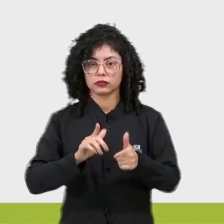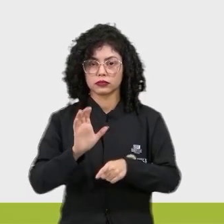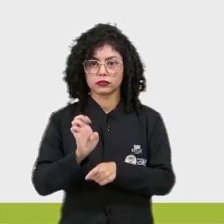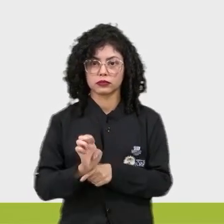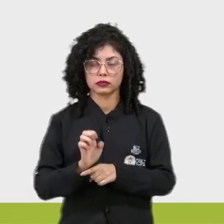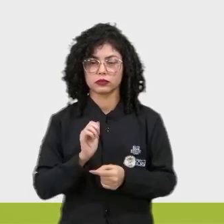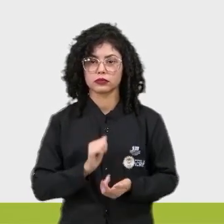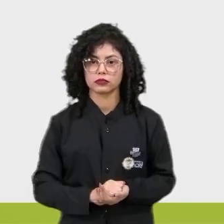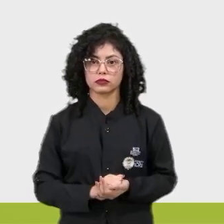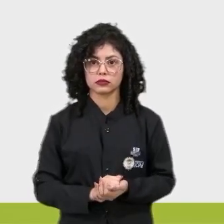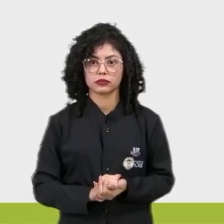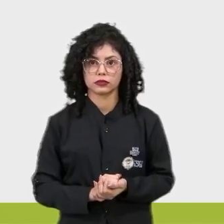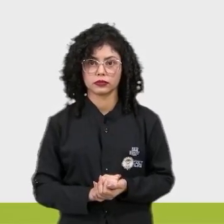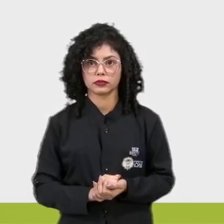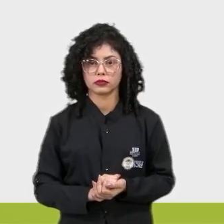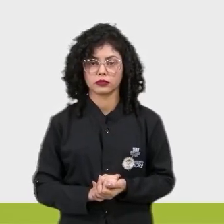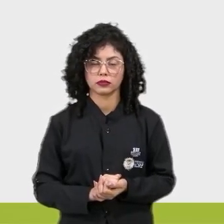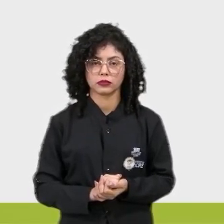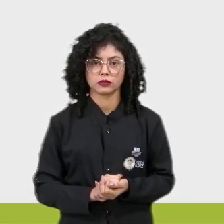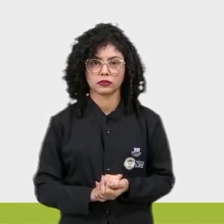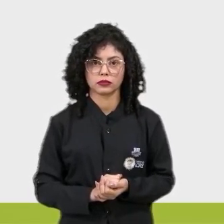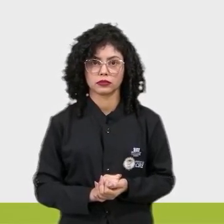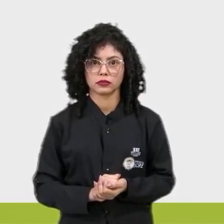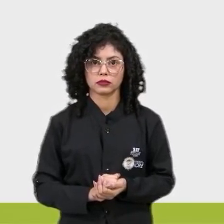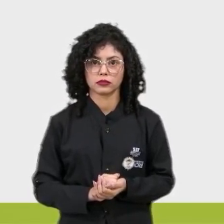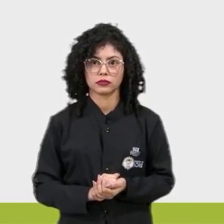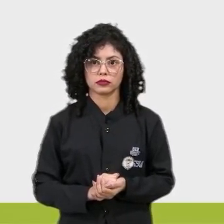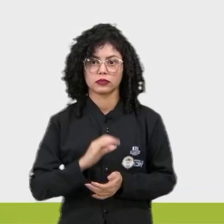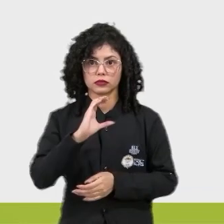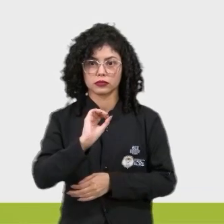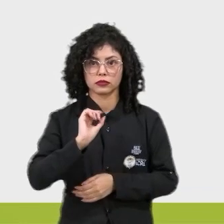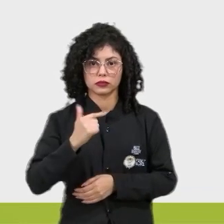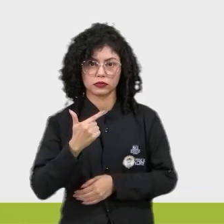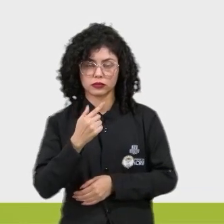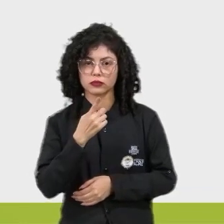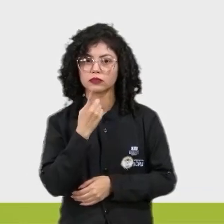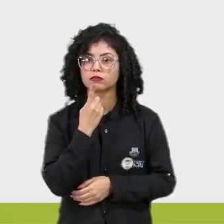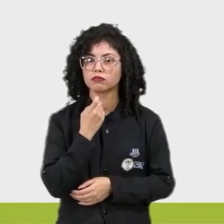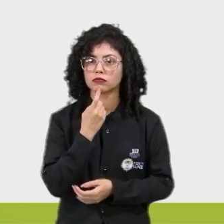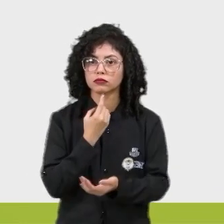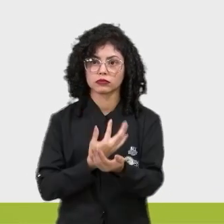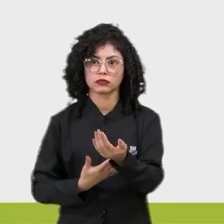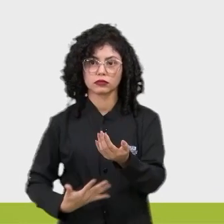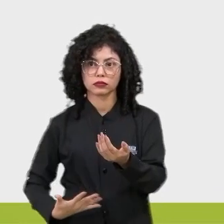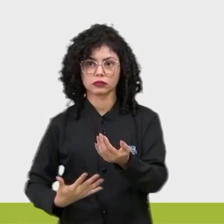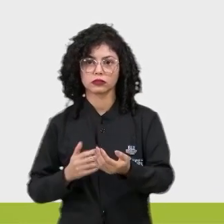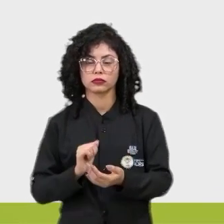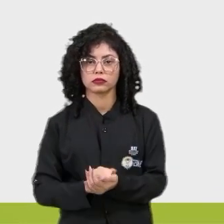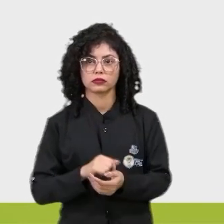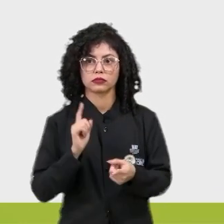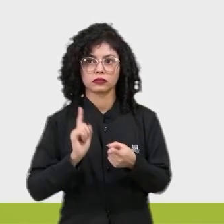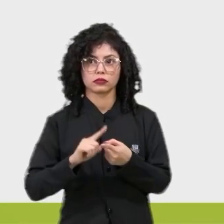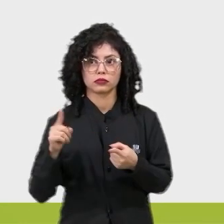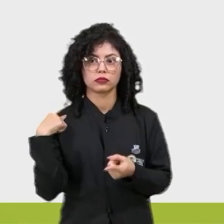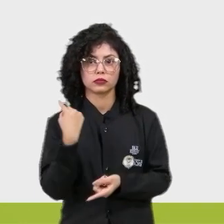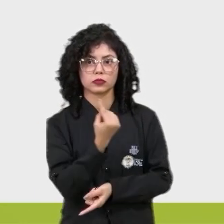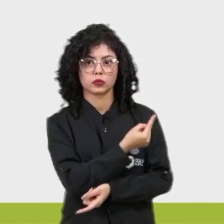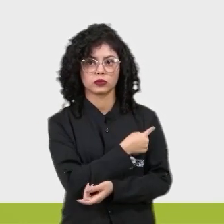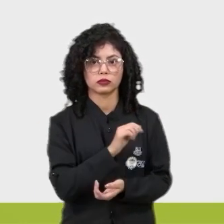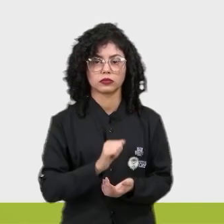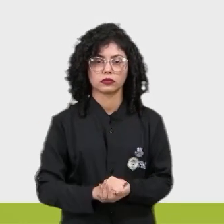por quê? Taxa de transporte de oxigênio do sangue. Por quê? São os nossos